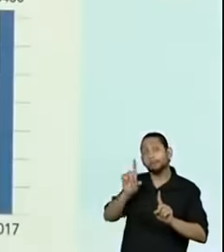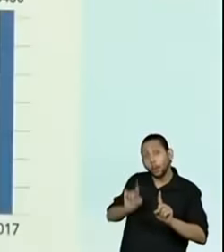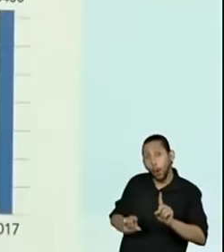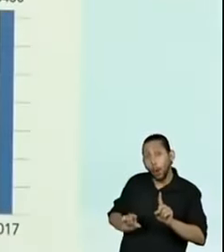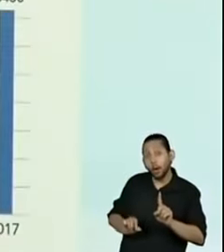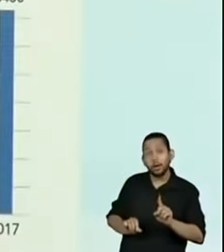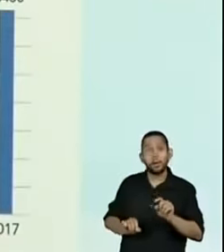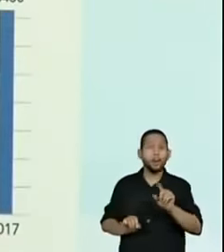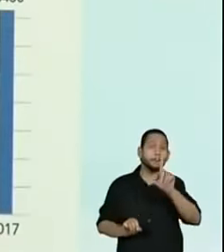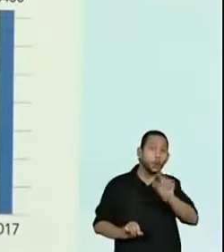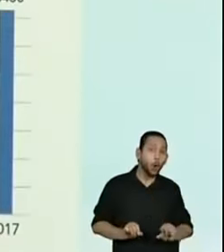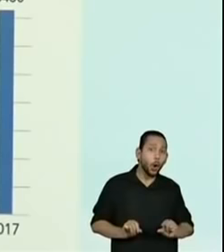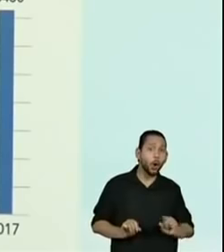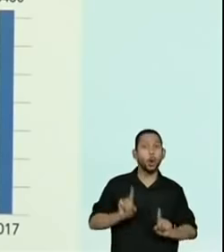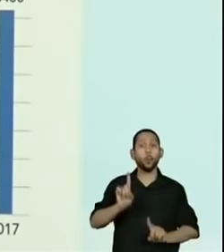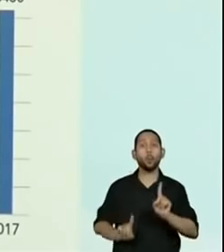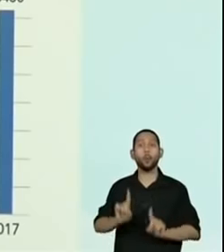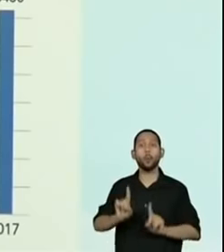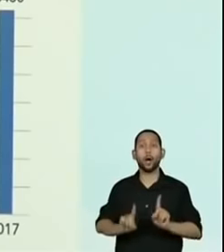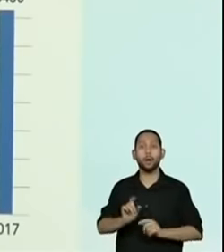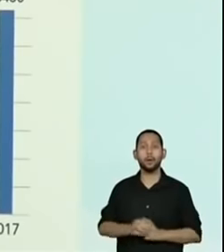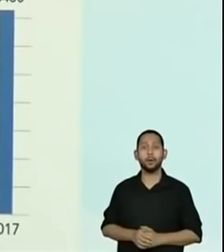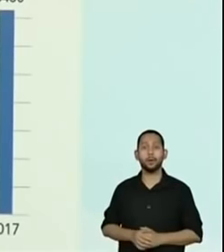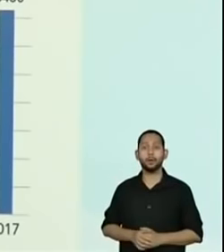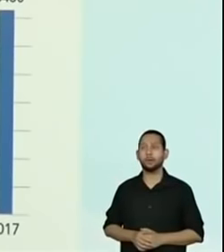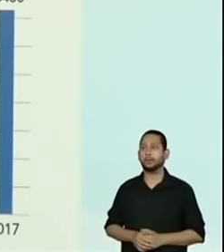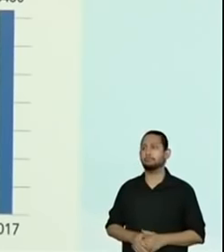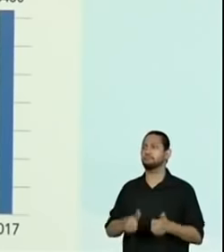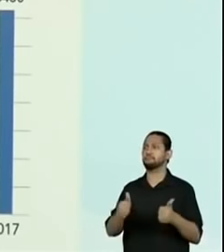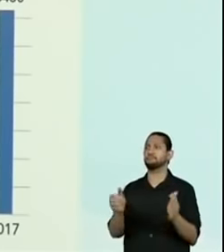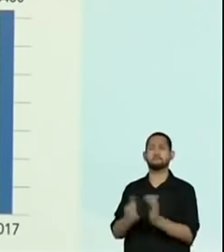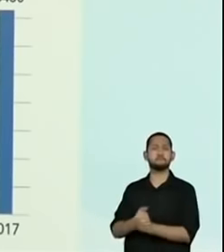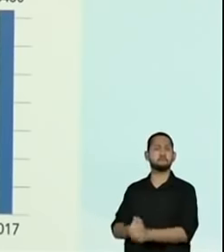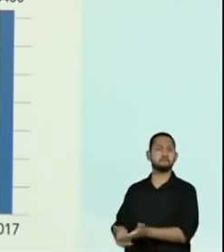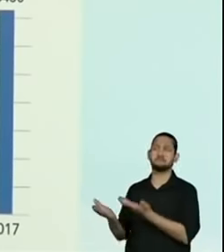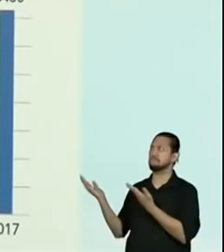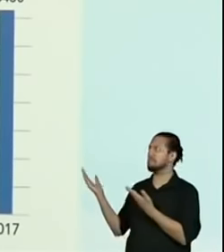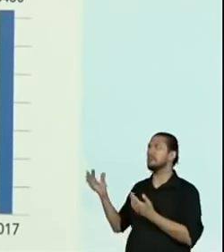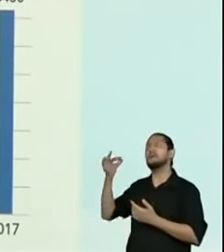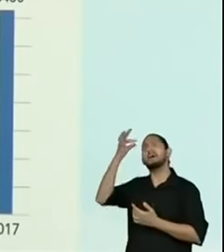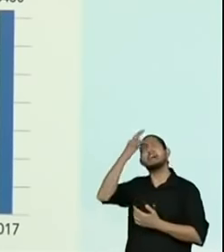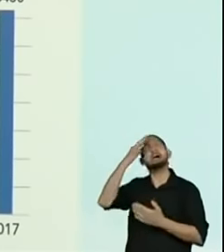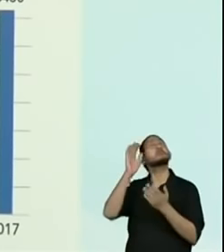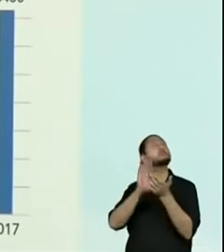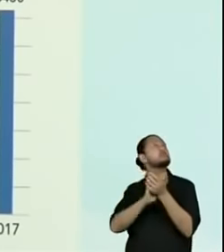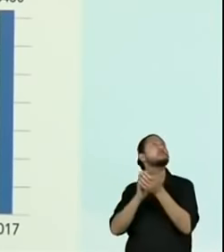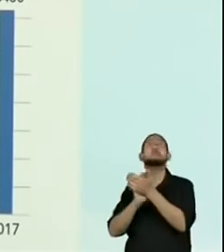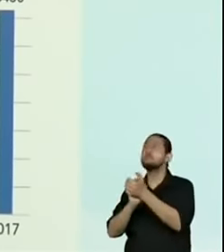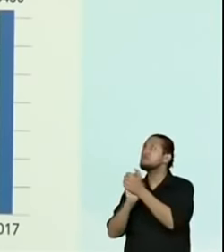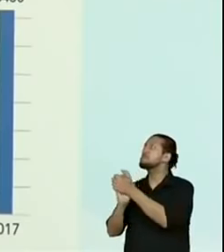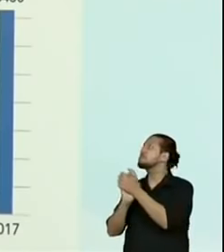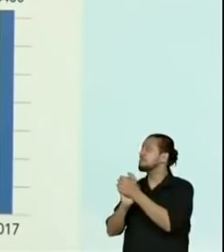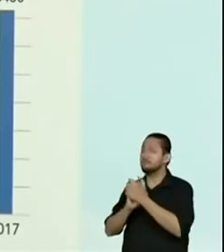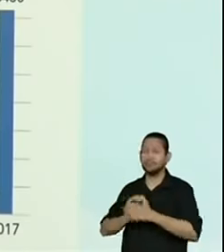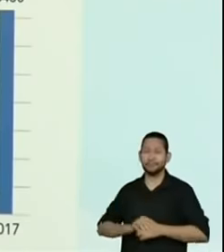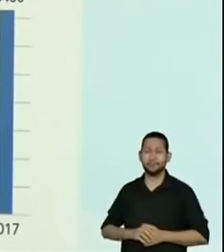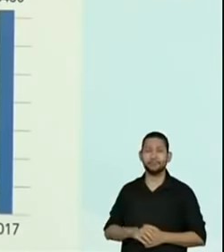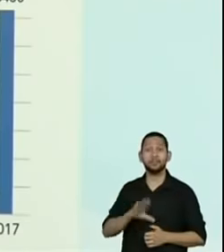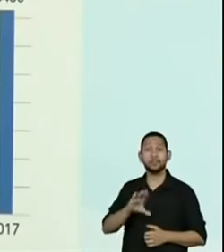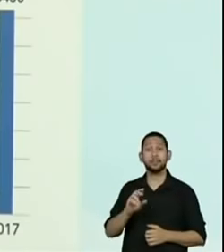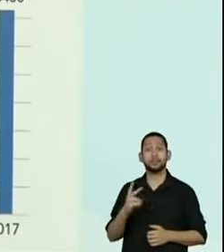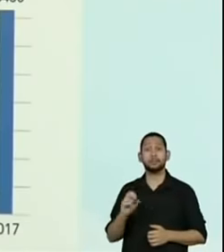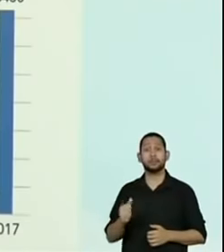Eu quero que vocês... Ah, arrasou! Então, vamos lá. A perguntinha é sobre 2014 e 2015. Eu